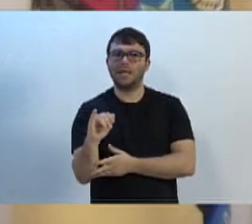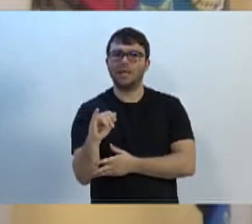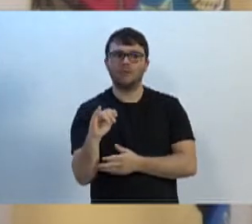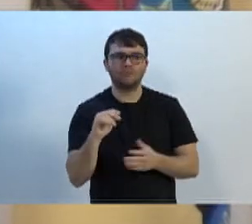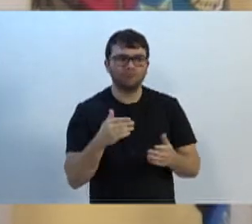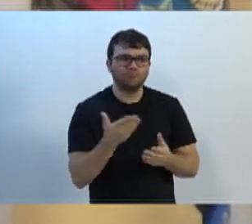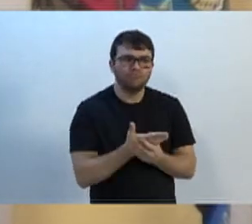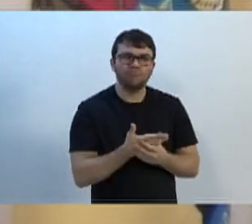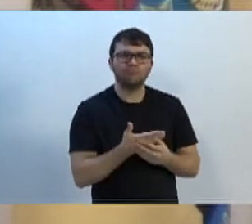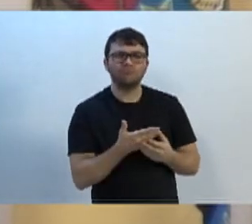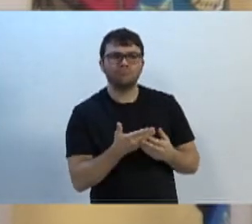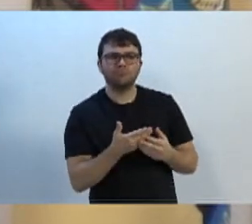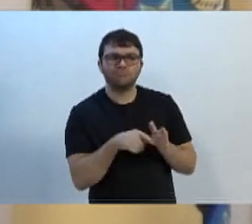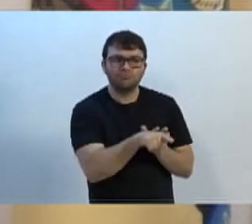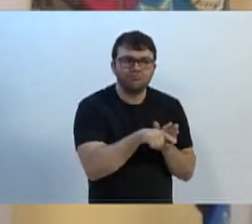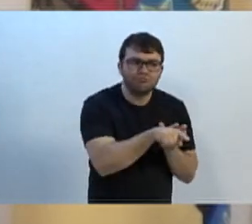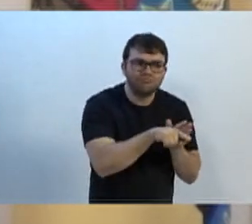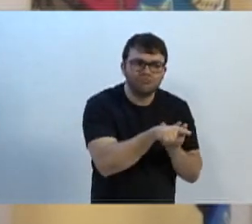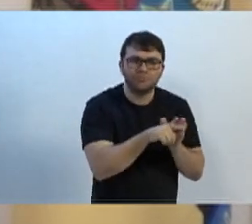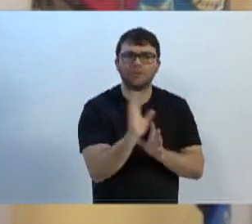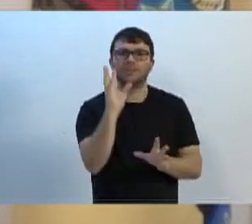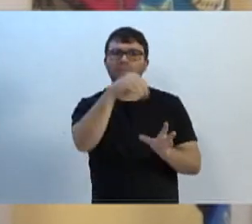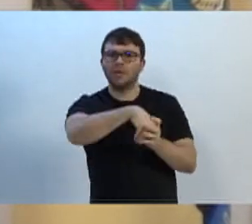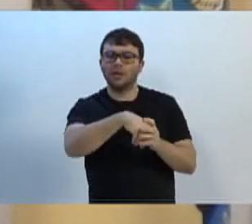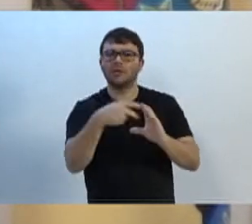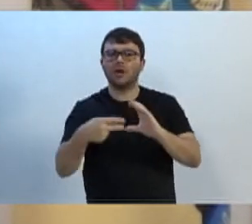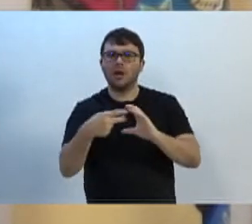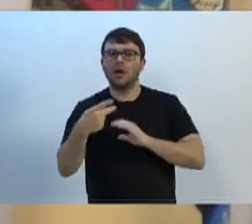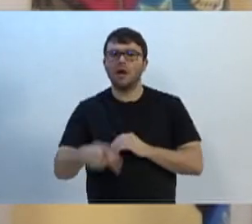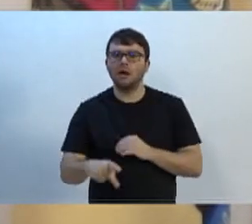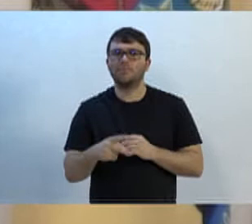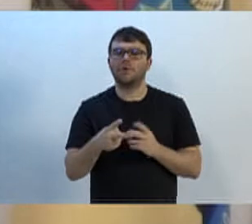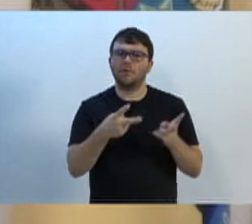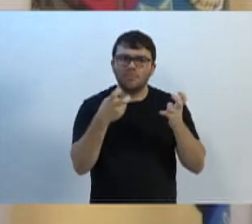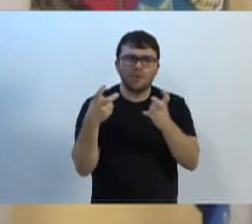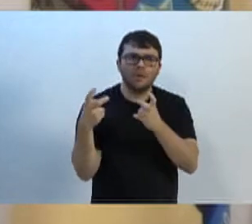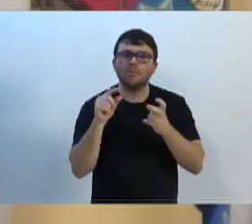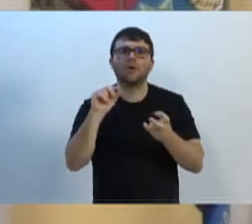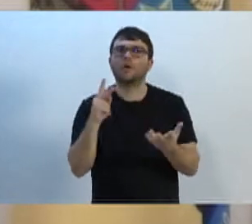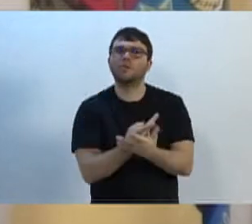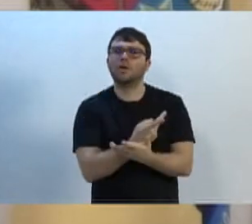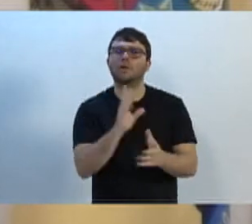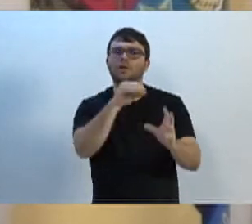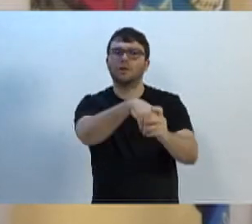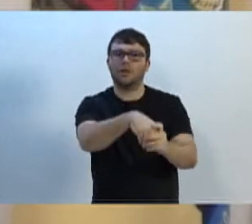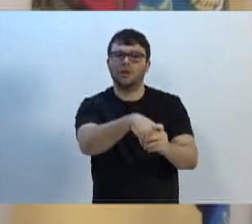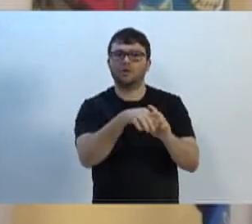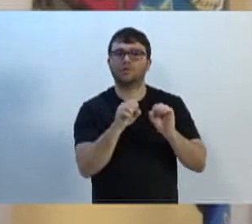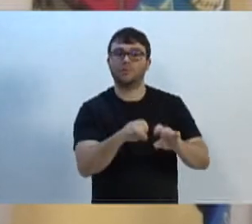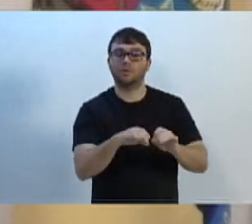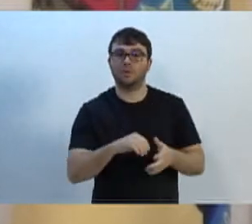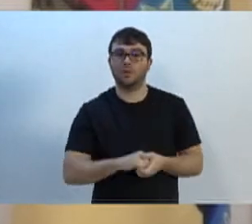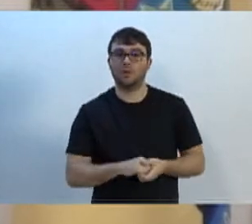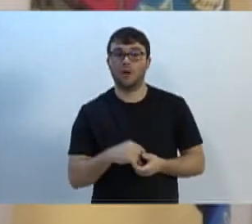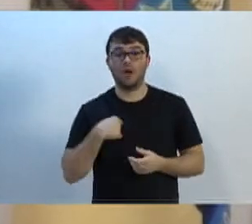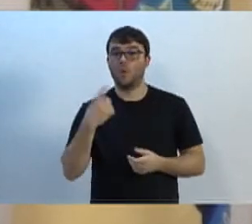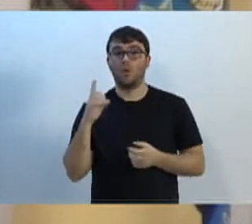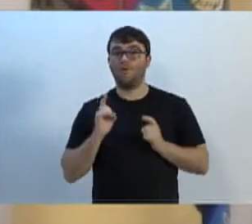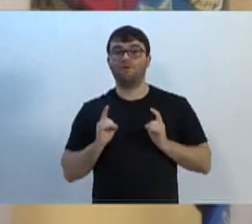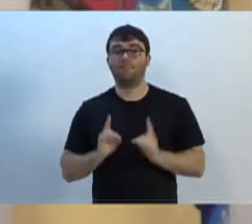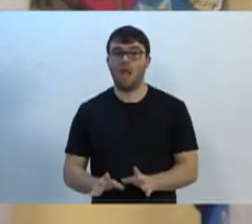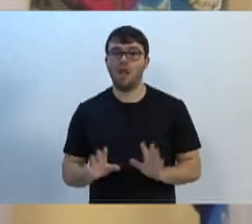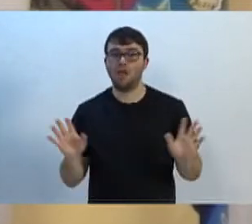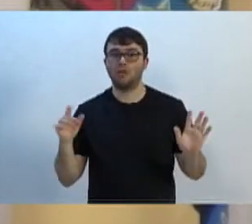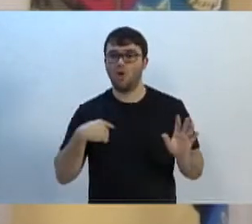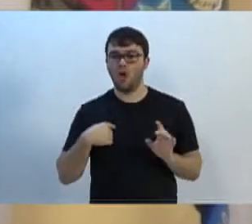vereadores faz uma CPI da educação dentro dessa Câmara do Vereadores para ver o que que está acontecendo o calendários eu não me vendo por ninguém e